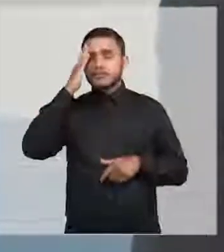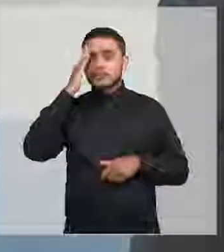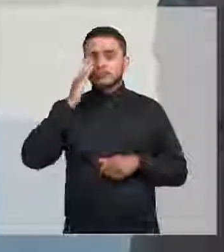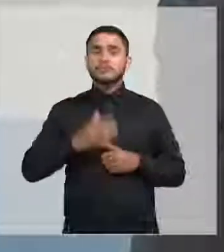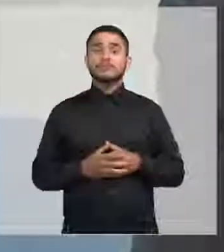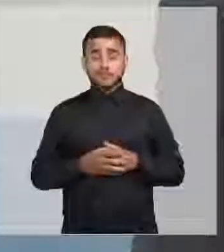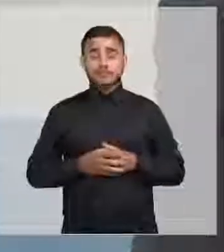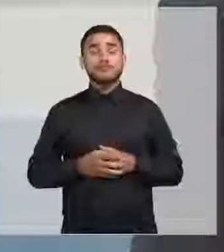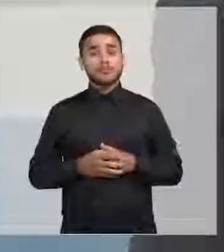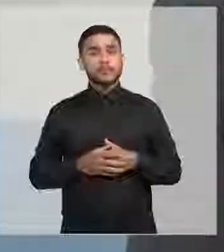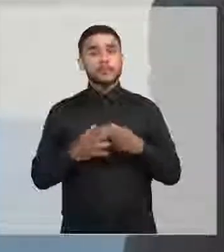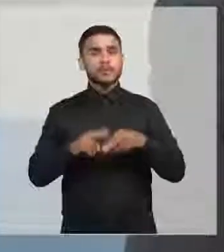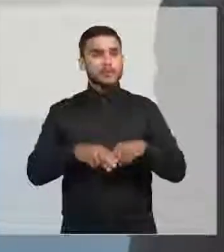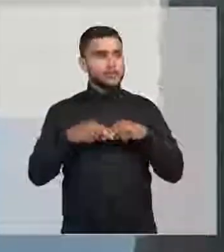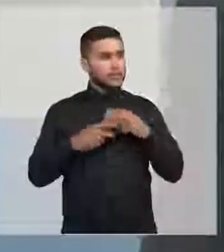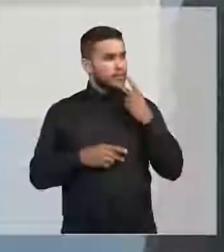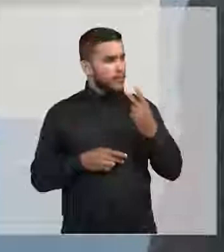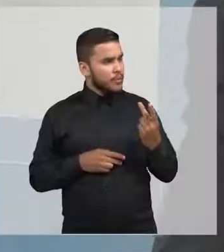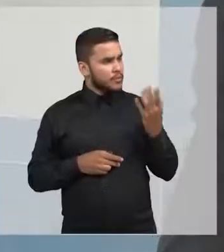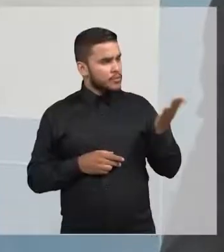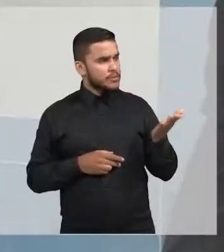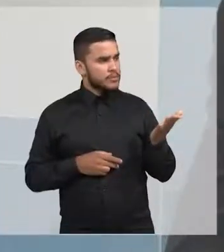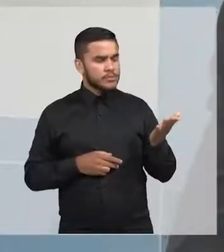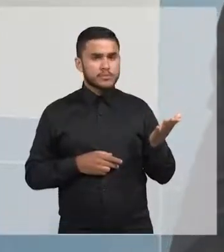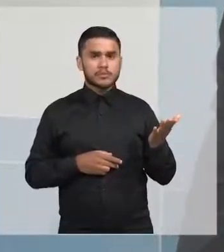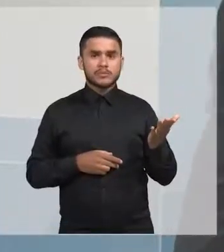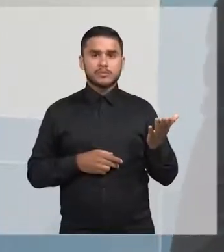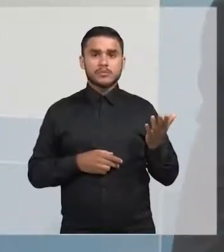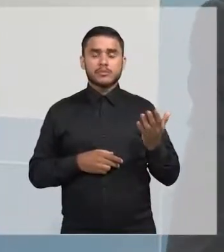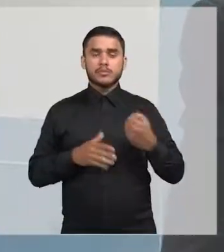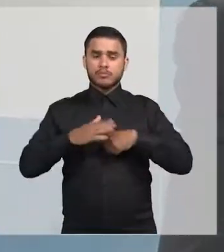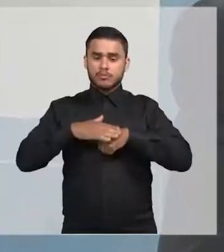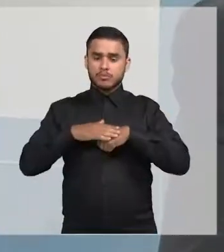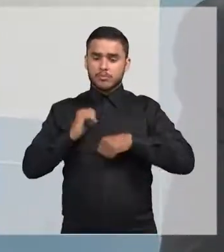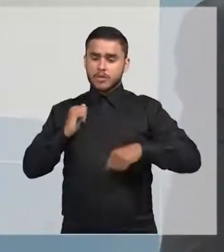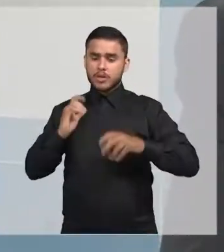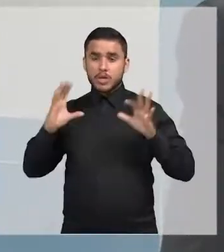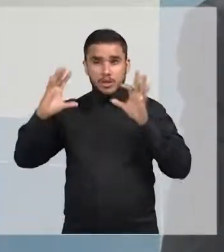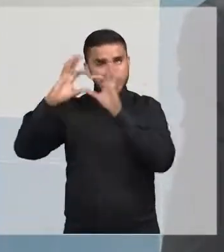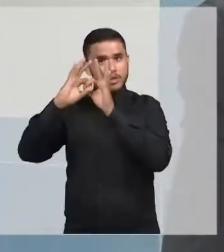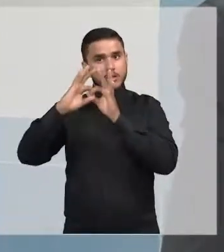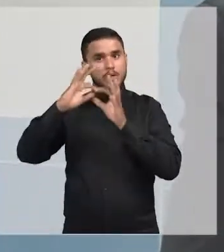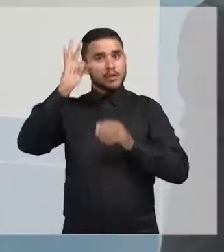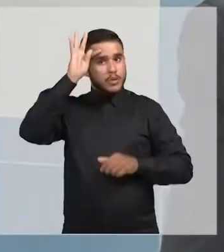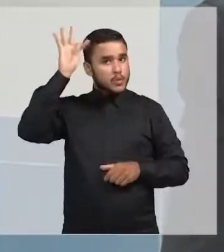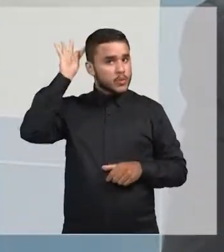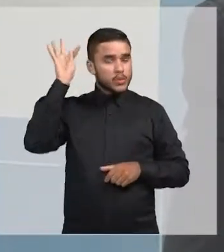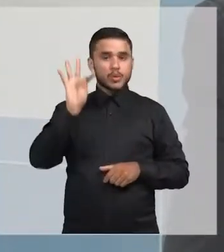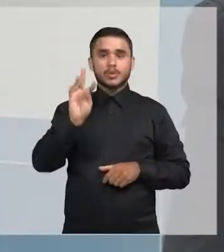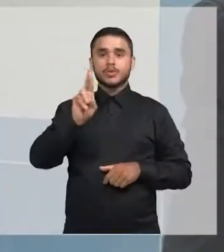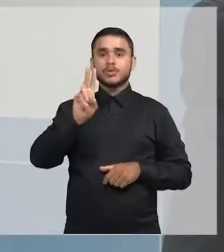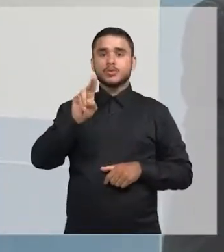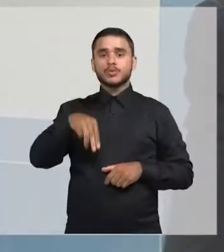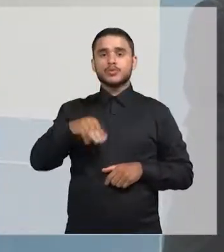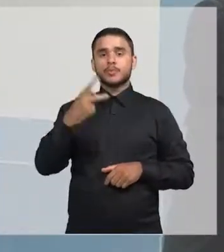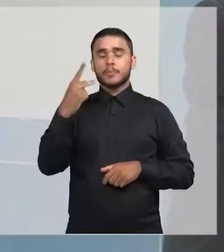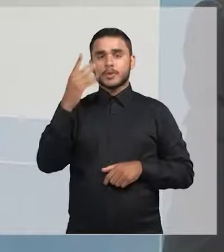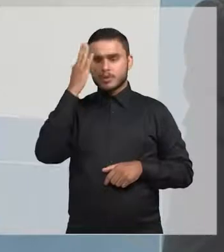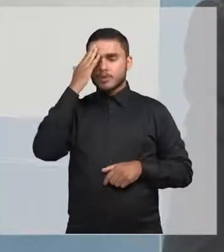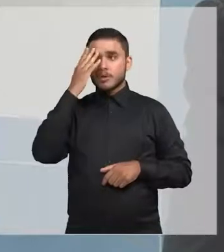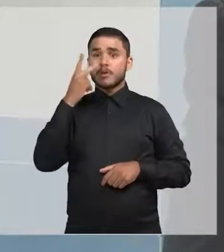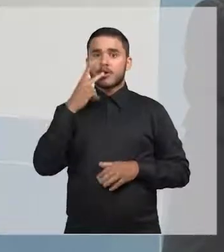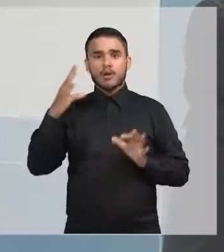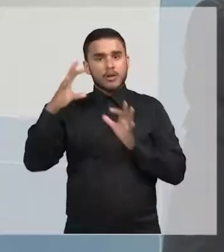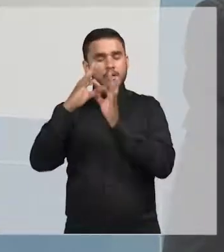um esquema, né, Luiz? Ou uma mão livre com o presidente Trump. Né? O que ele só precisa